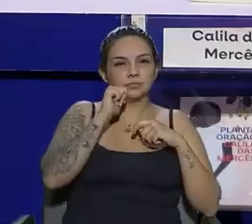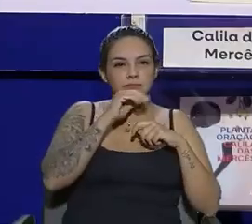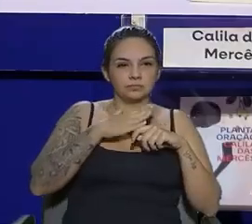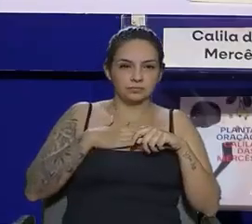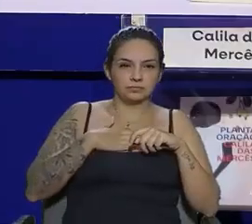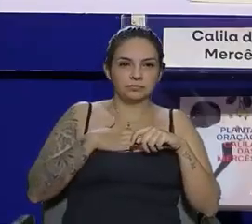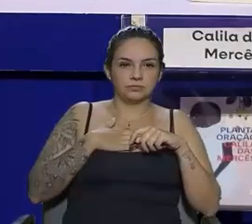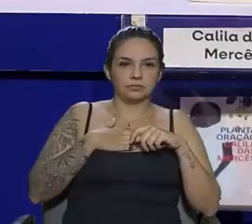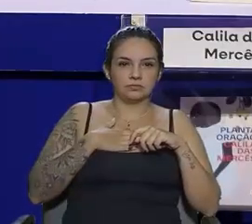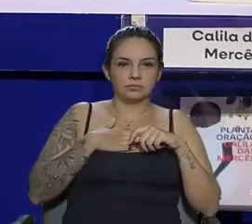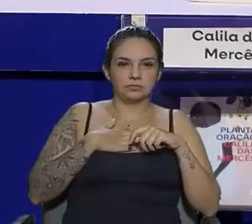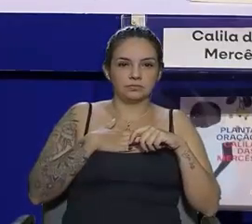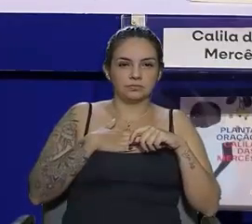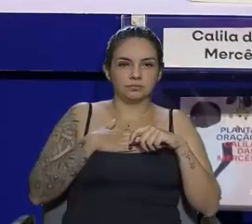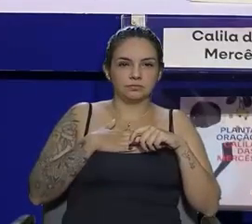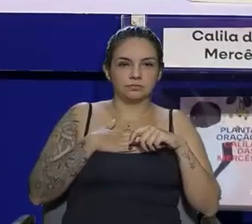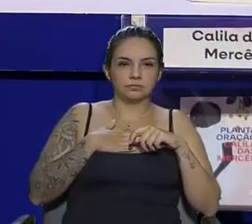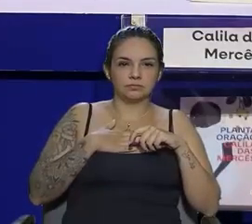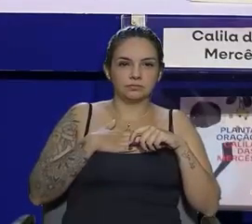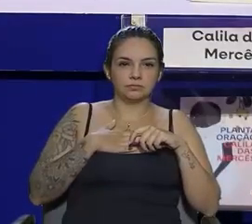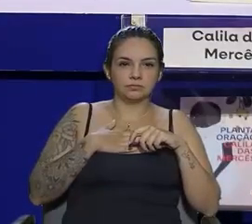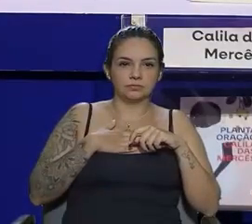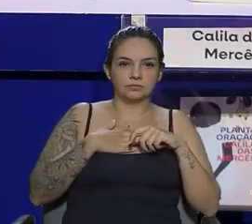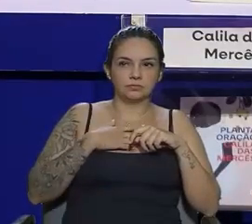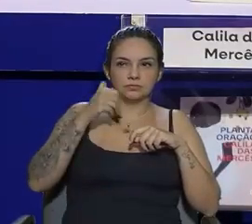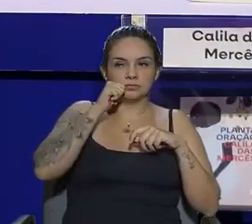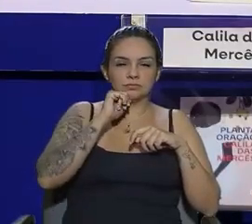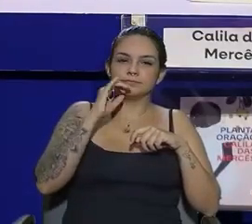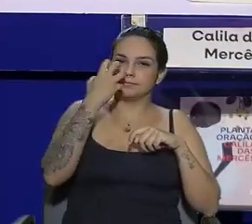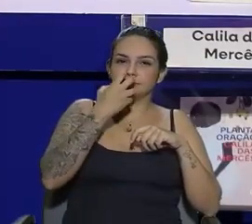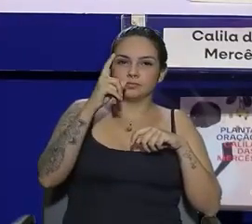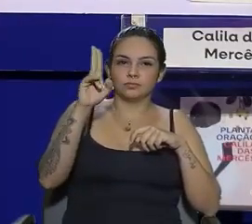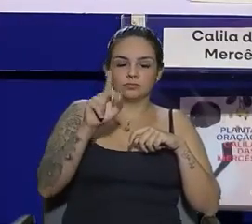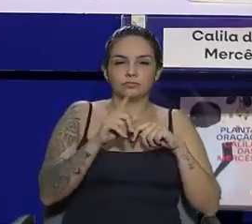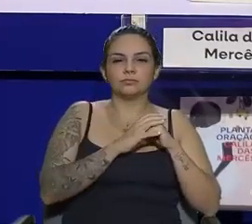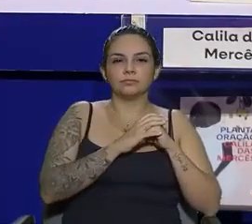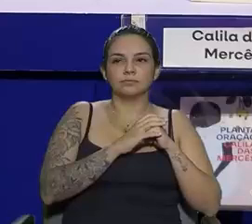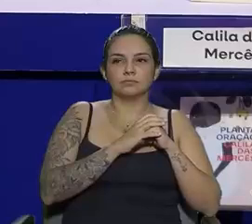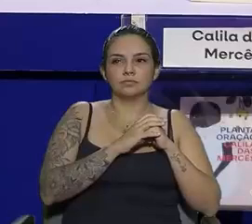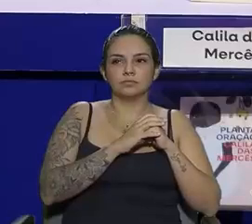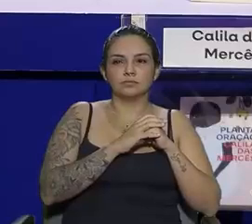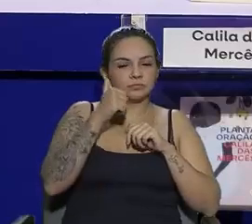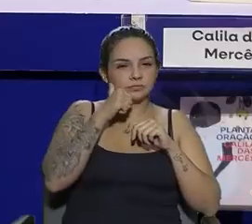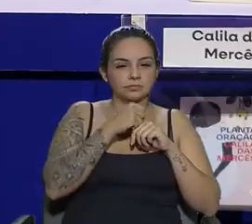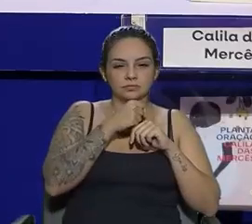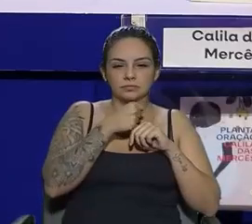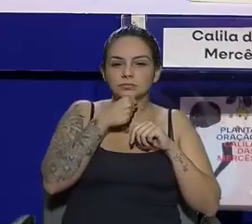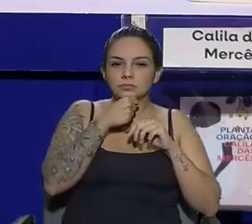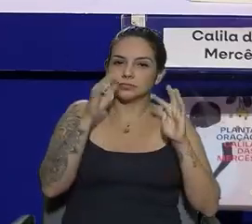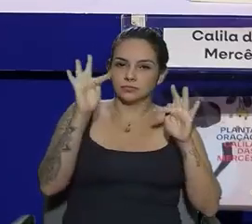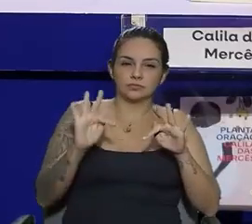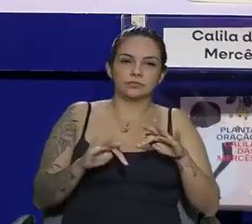mãe, a ladainha, minha mãe cantando Luiz Gonzaga, minha mãe cantando Luiz Gonzaga, eu digo, a Vé está feliz, a Vé está com dinheiro porque